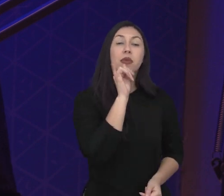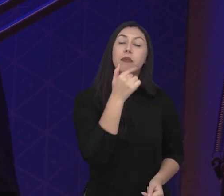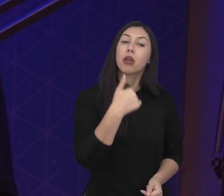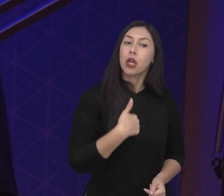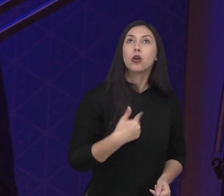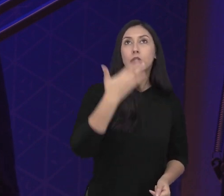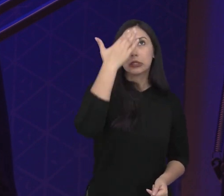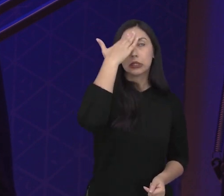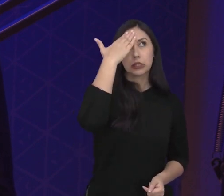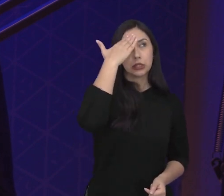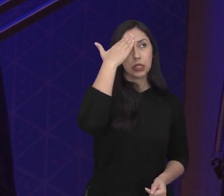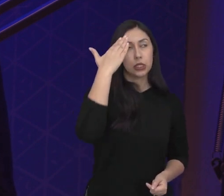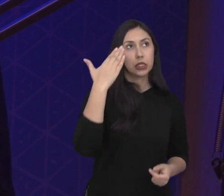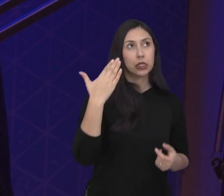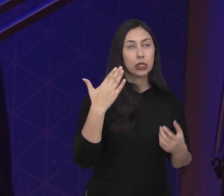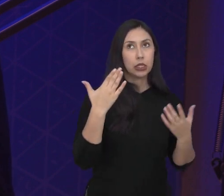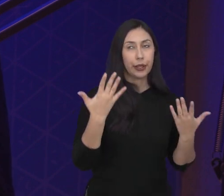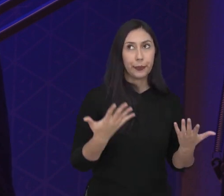sei que tenho